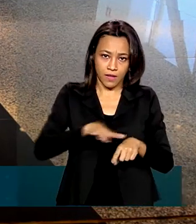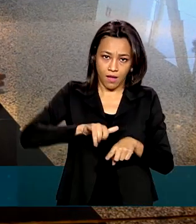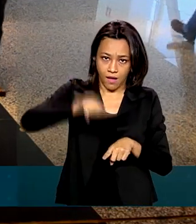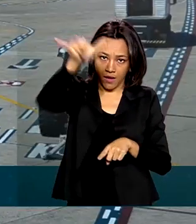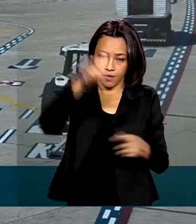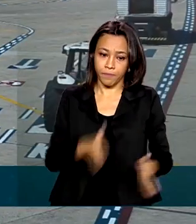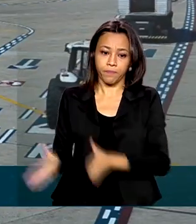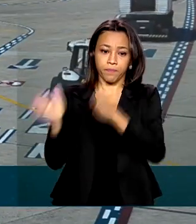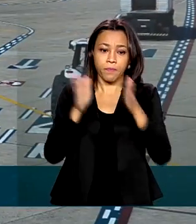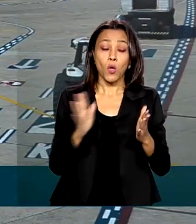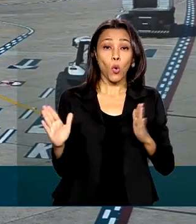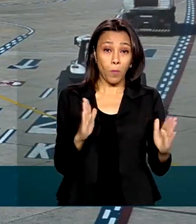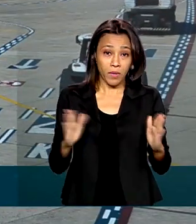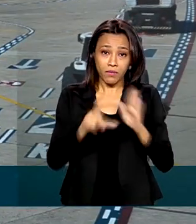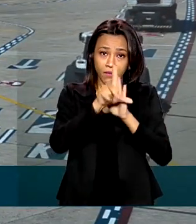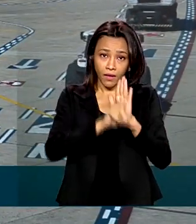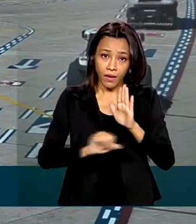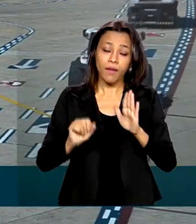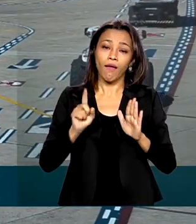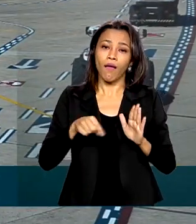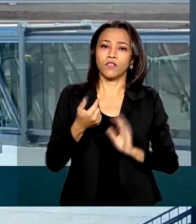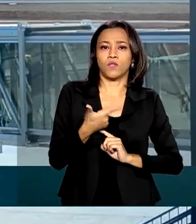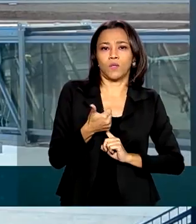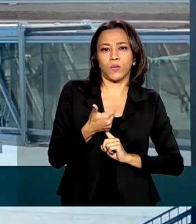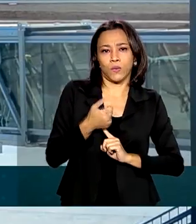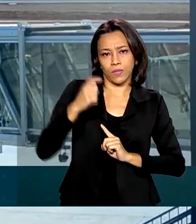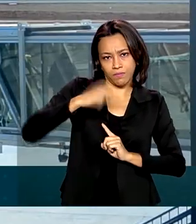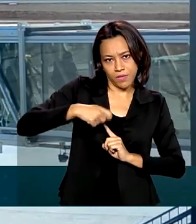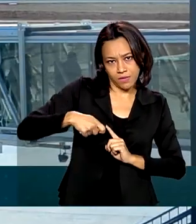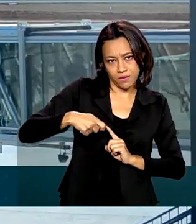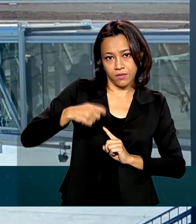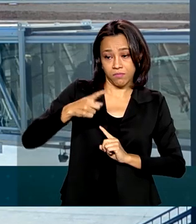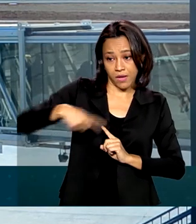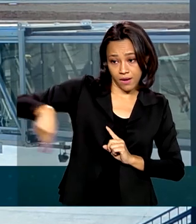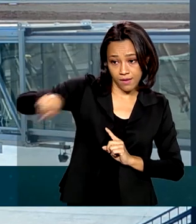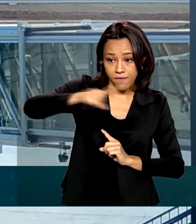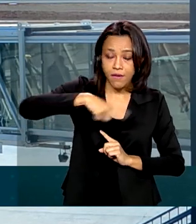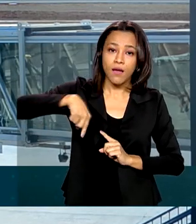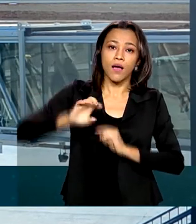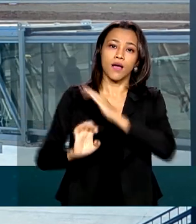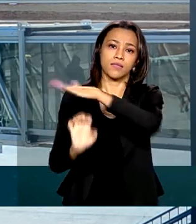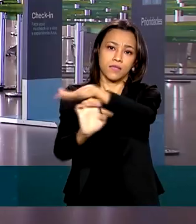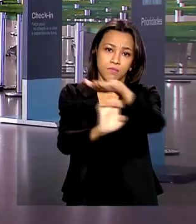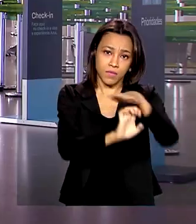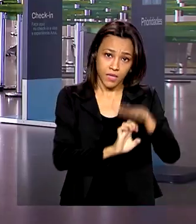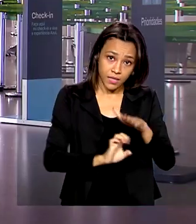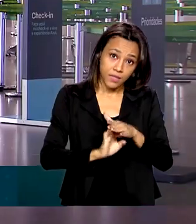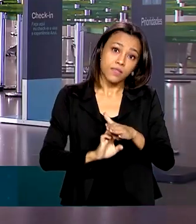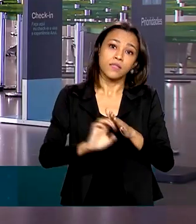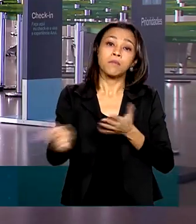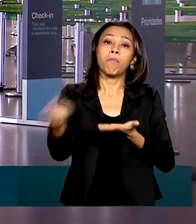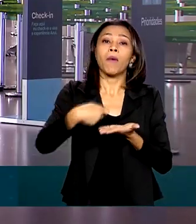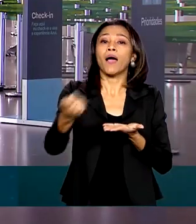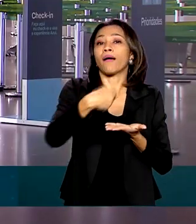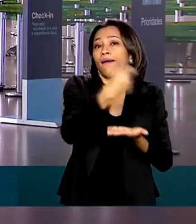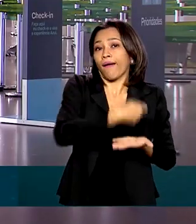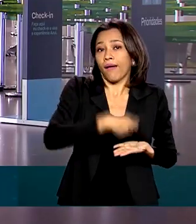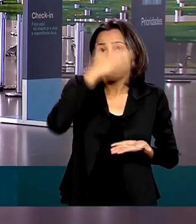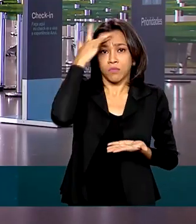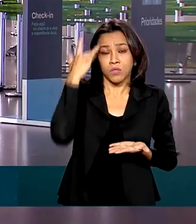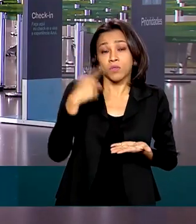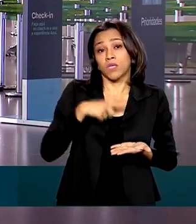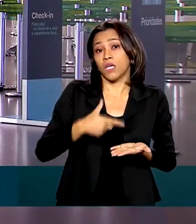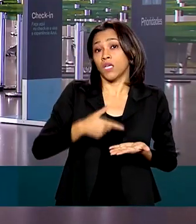não tem o período de 12 meses que as companhias aéreas têm para reembolsar de forma integral os consumidores que